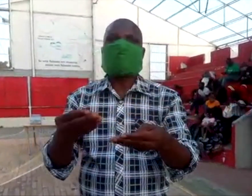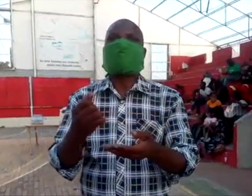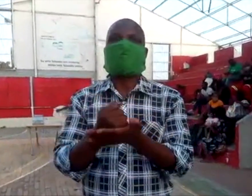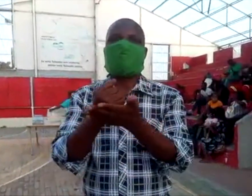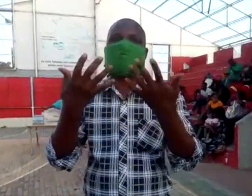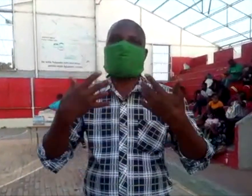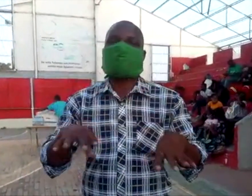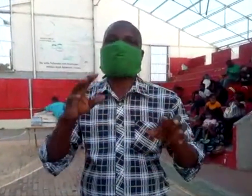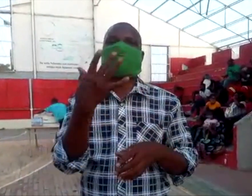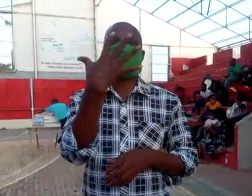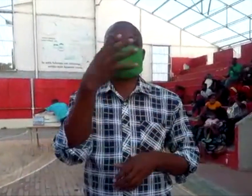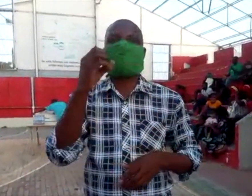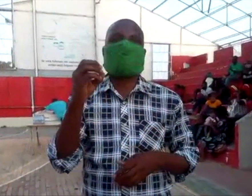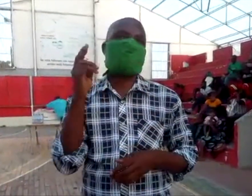Aperto de Higiene e maiscaras dificuldade. Obrigado.